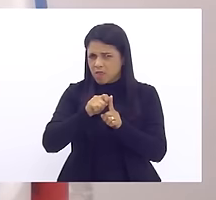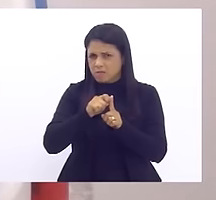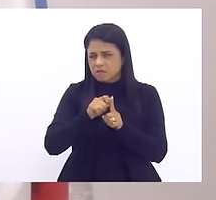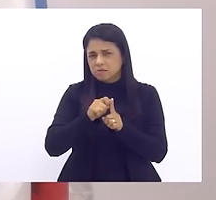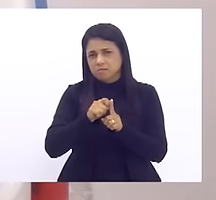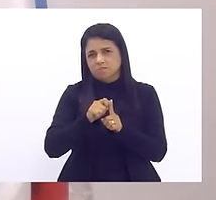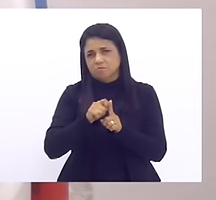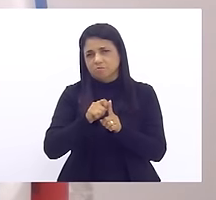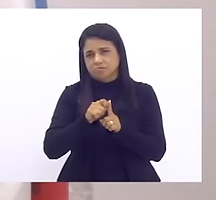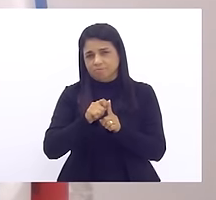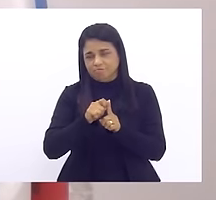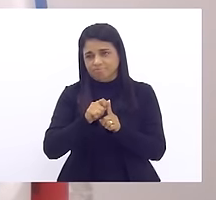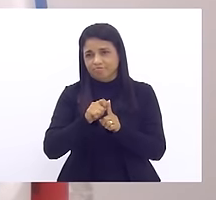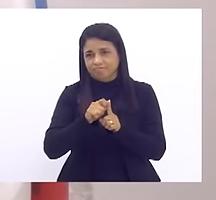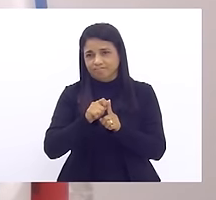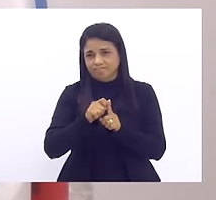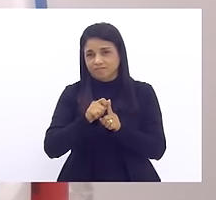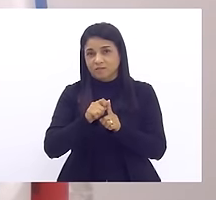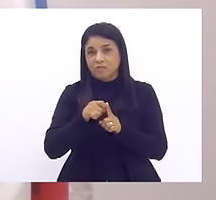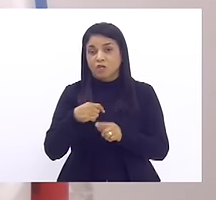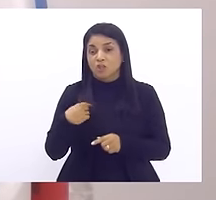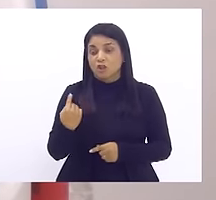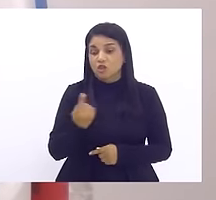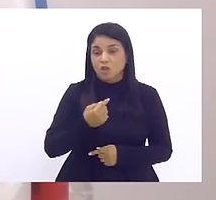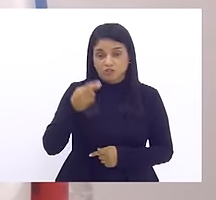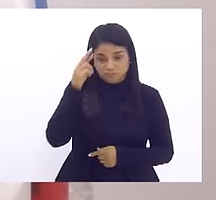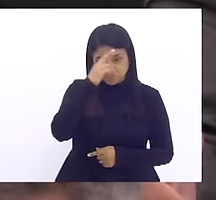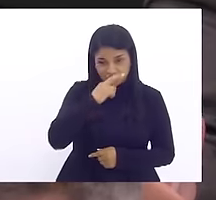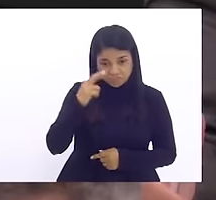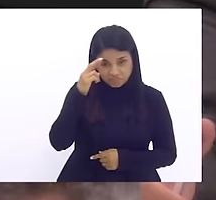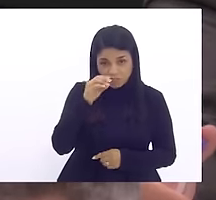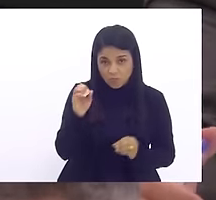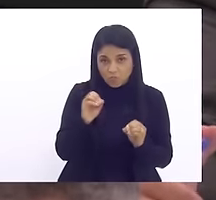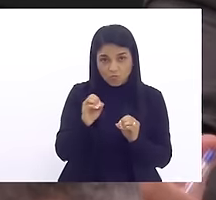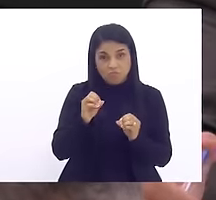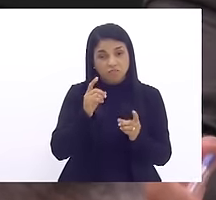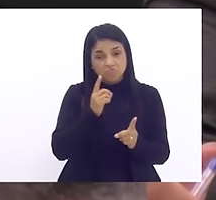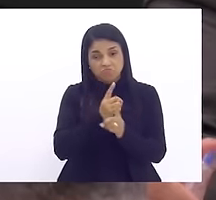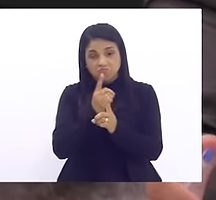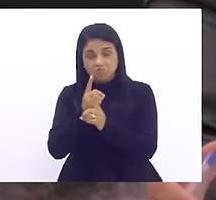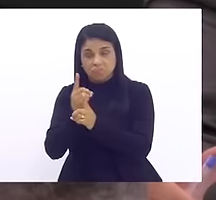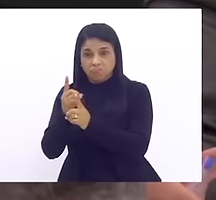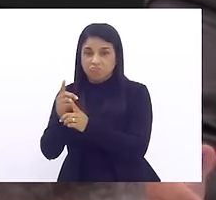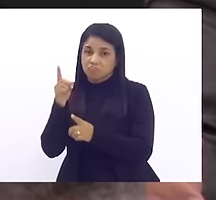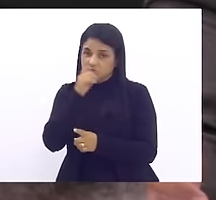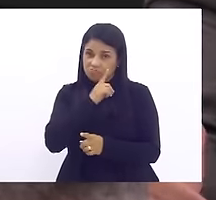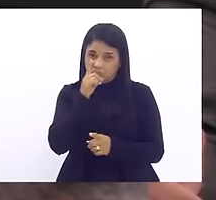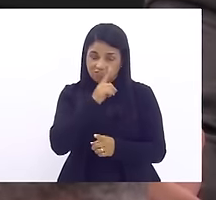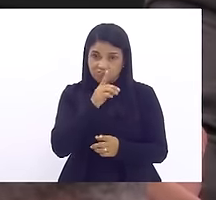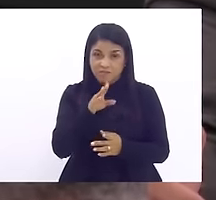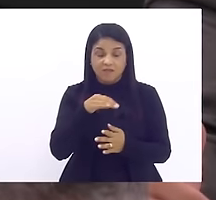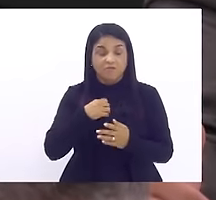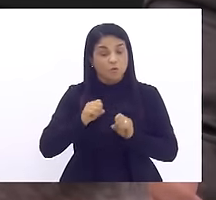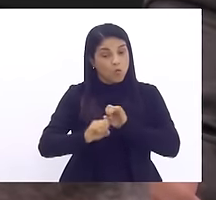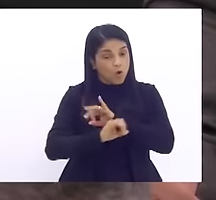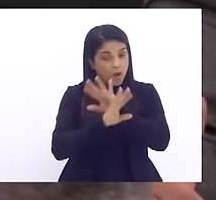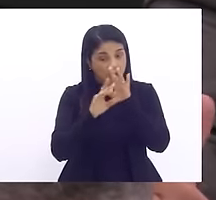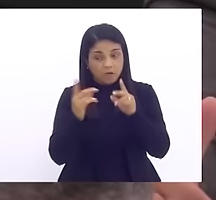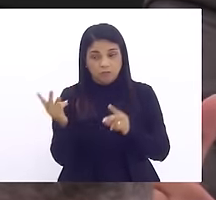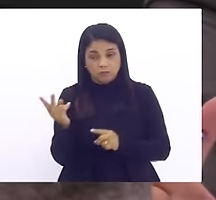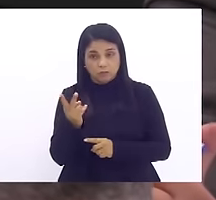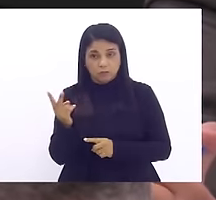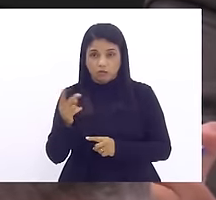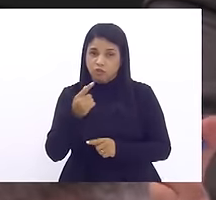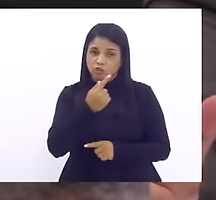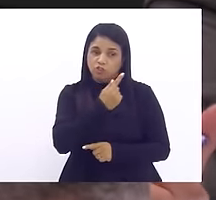mês que não é fiscal do contrato a gente constatou em um mês tantas regularidade eles têm que constatar também eles não nem sempre foram